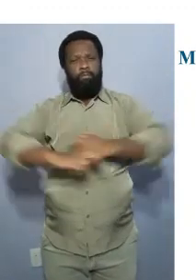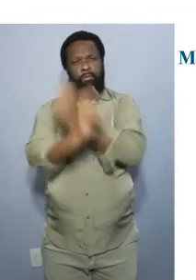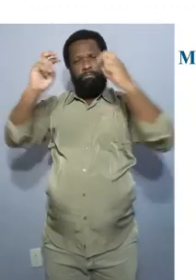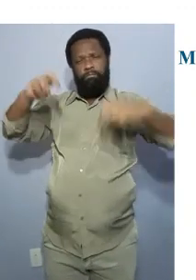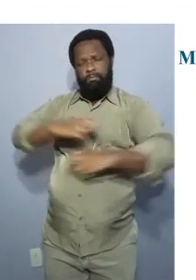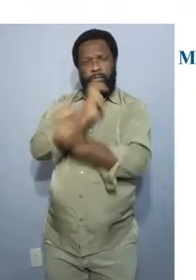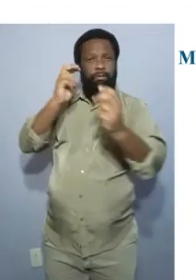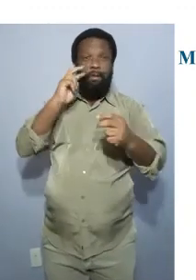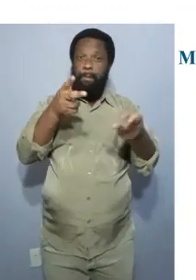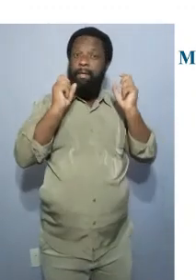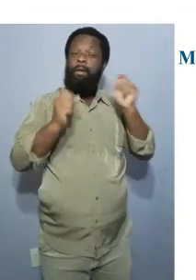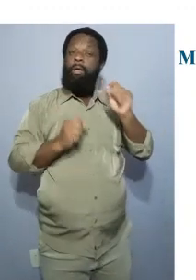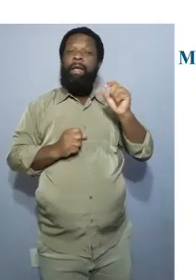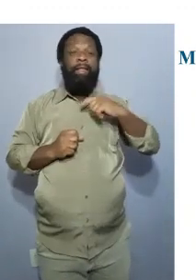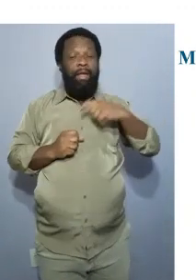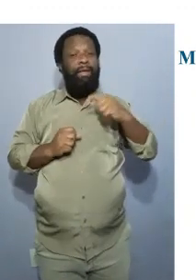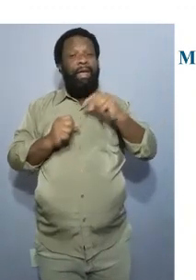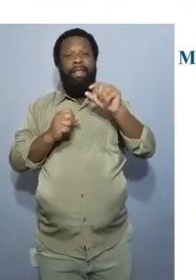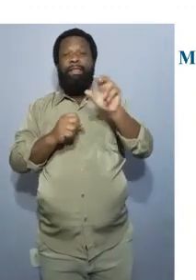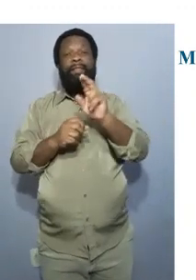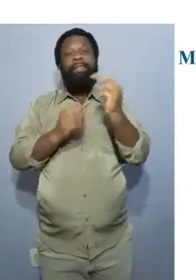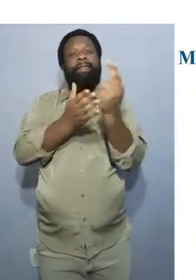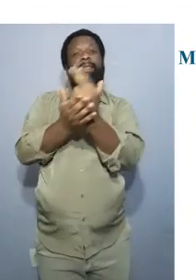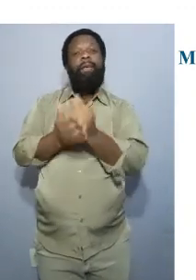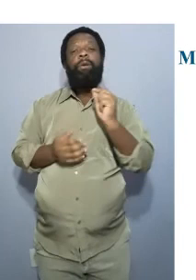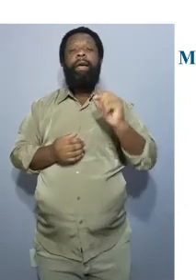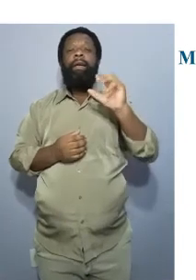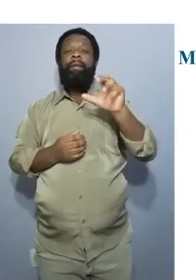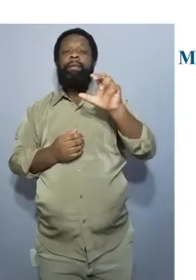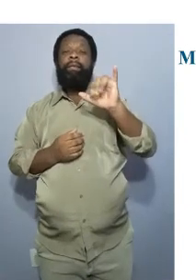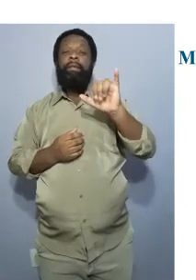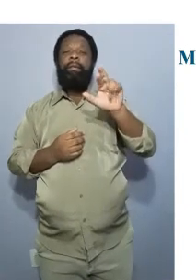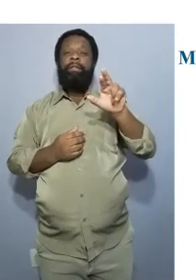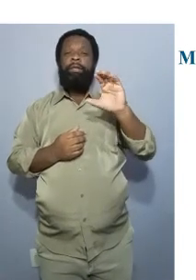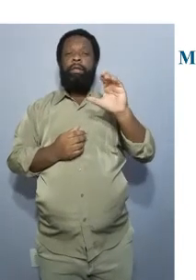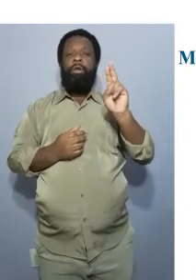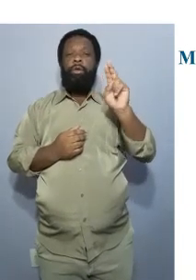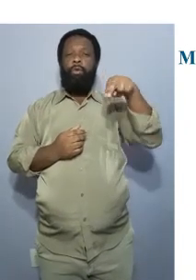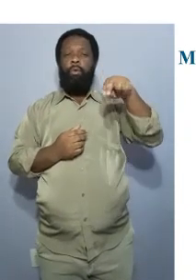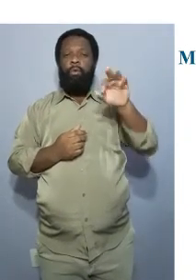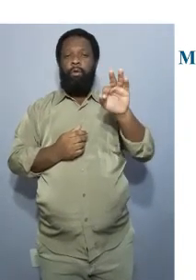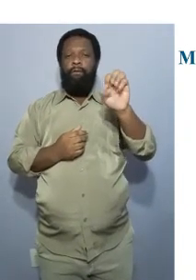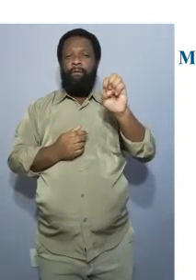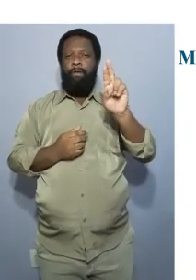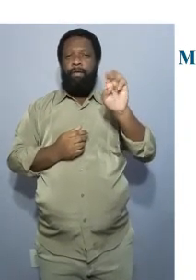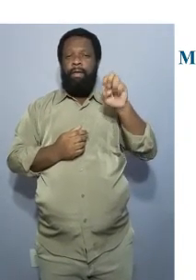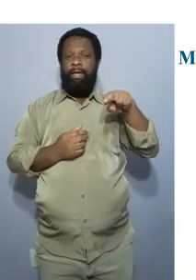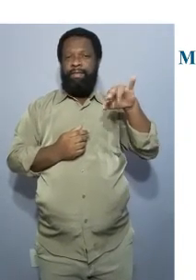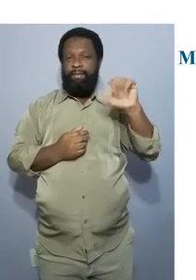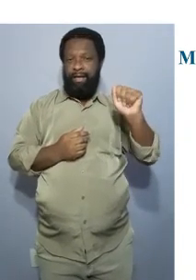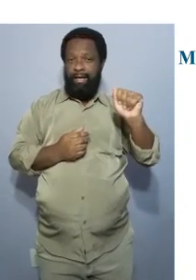que eles fazem, se você for observar, são exatamente circunferências. E aí a gente vai supor, tanto para a roda gigante quanto para o